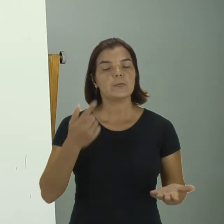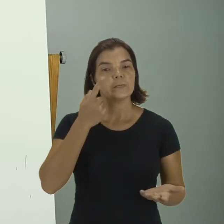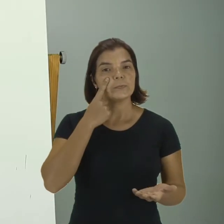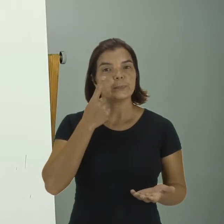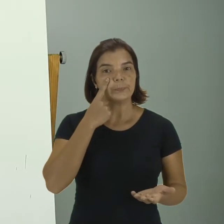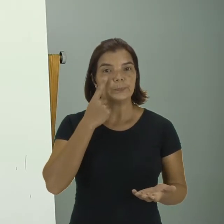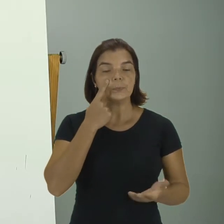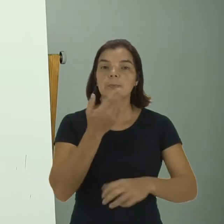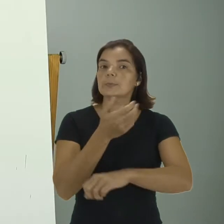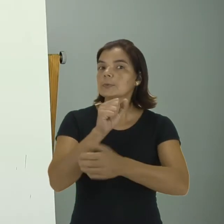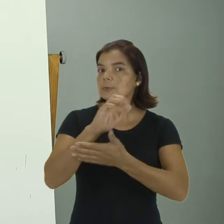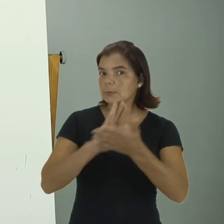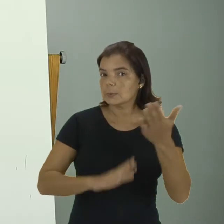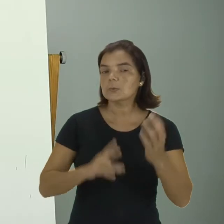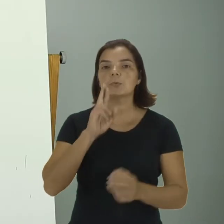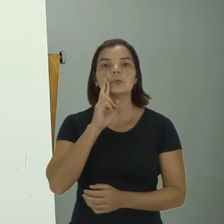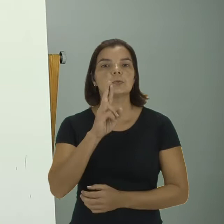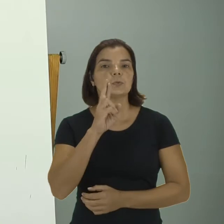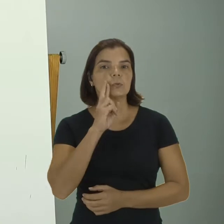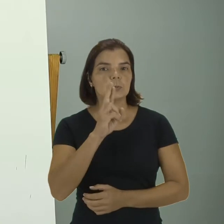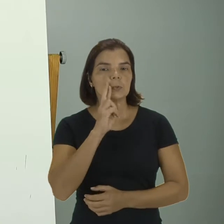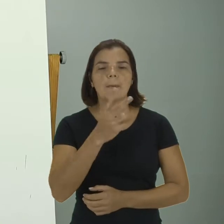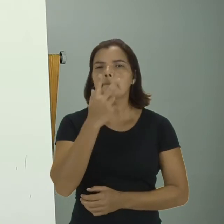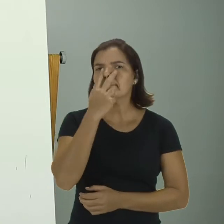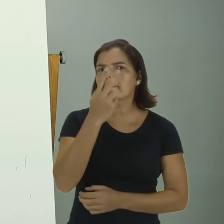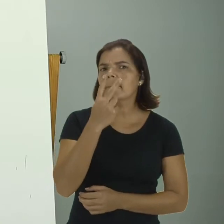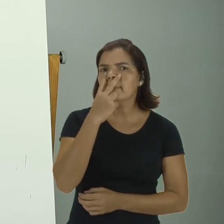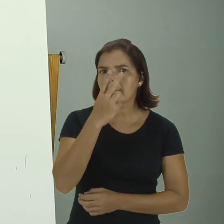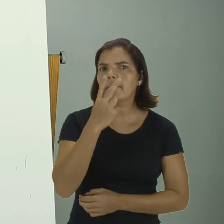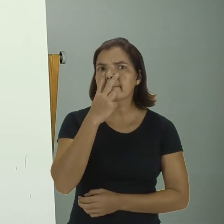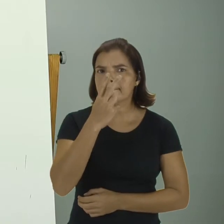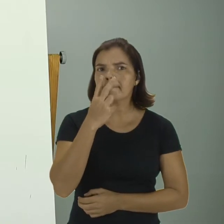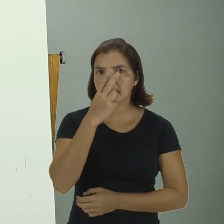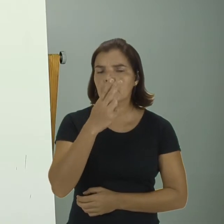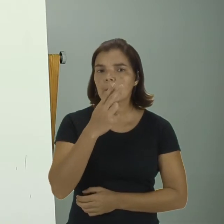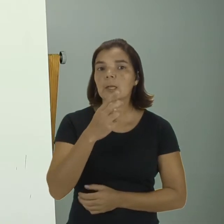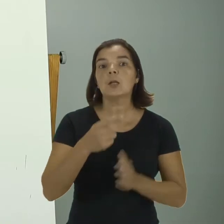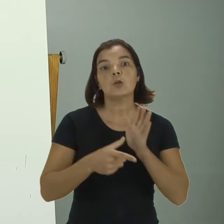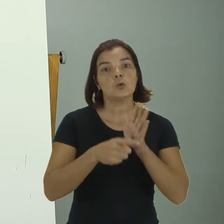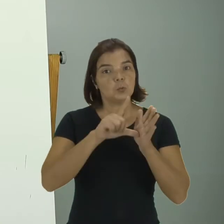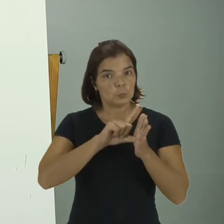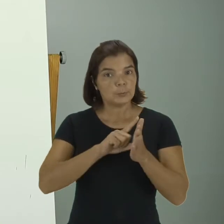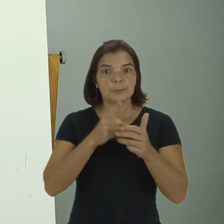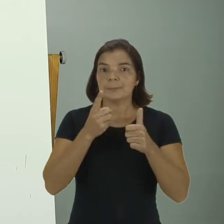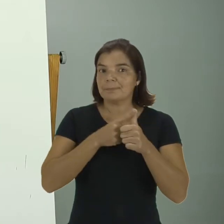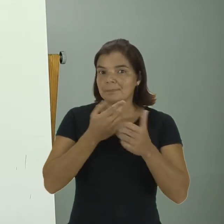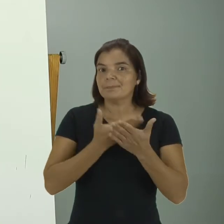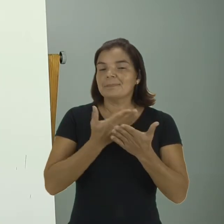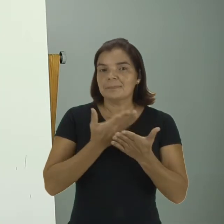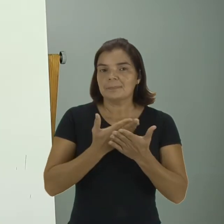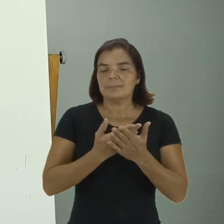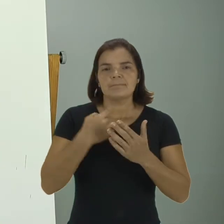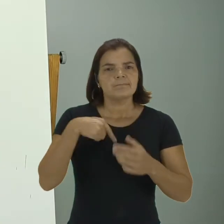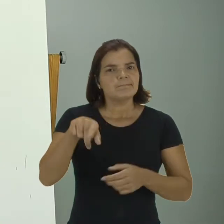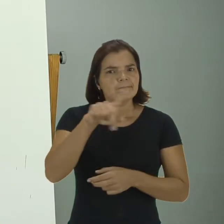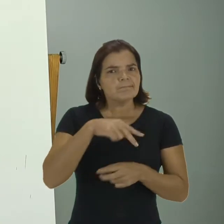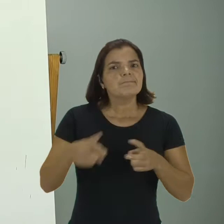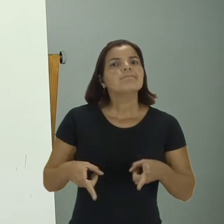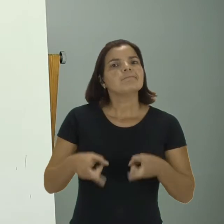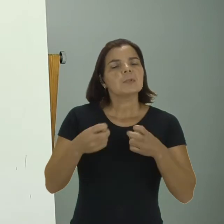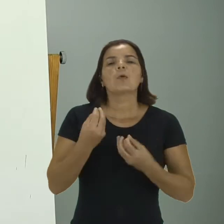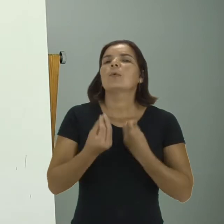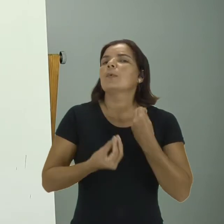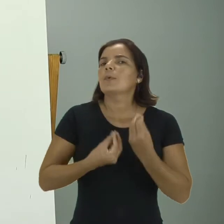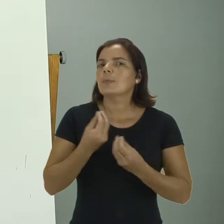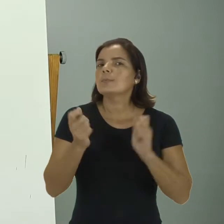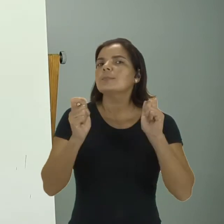então, exercitando. Vamos resolver uma questão semelhante à nossa situação problema, para que vocês percebam de que